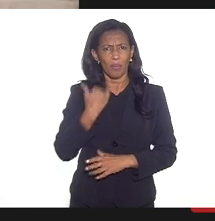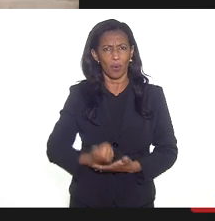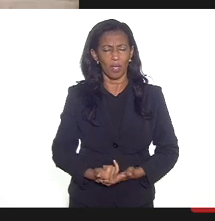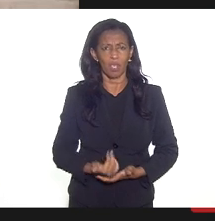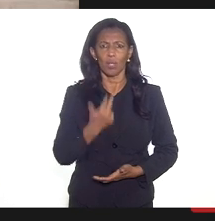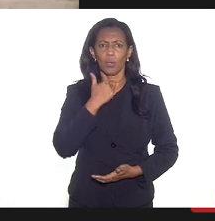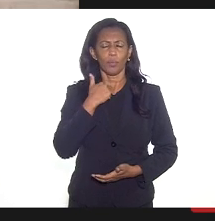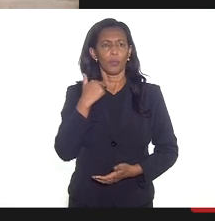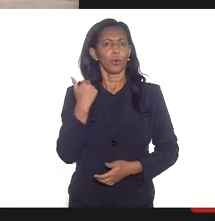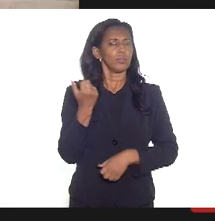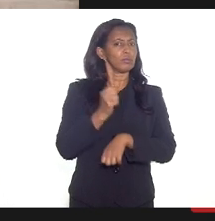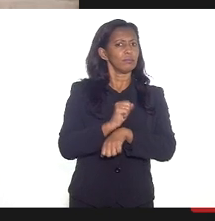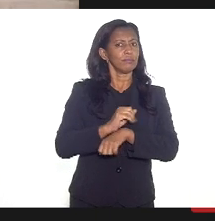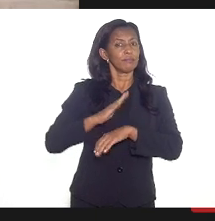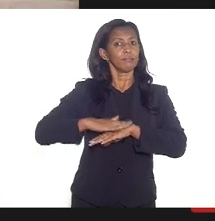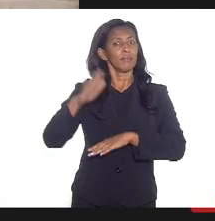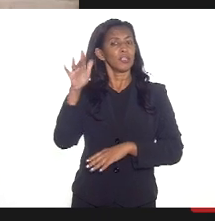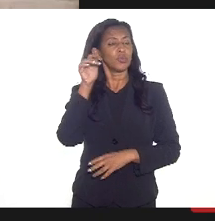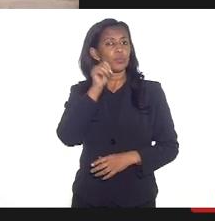esperar mais mulheres serem